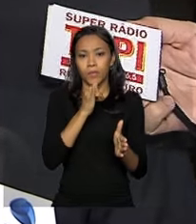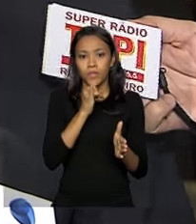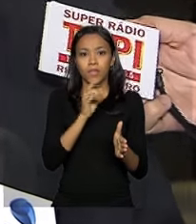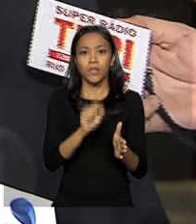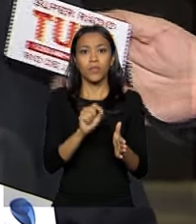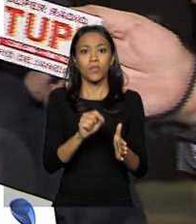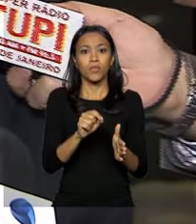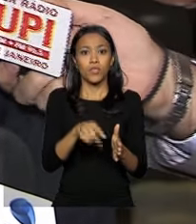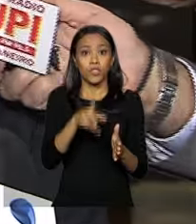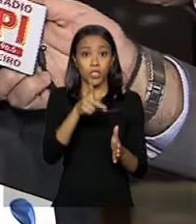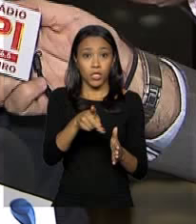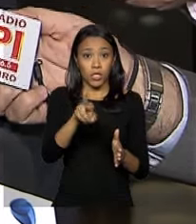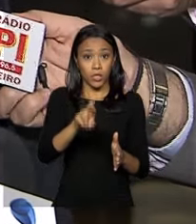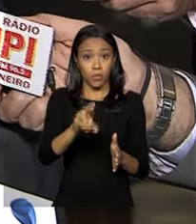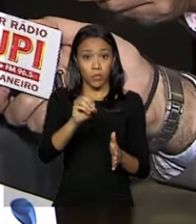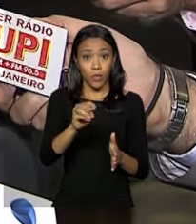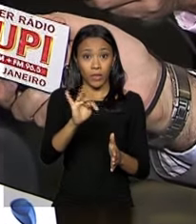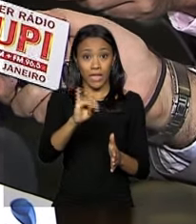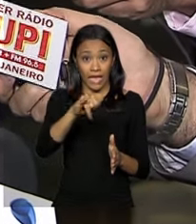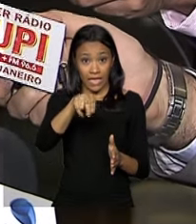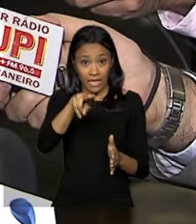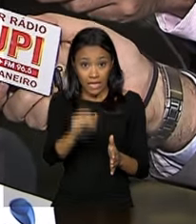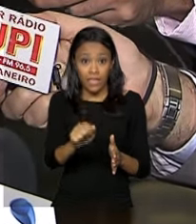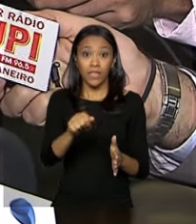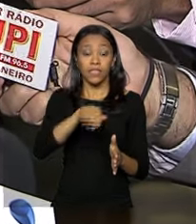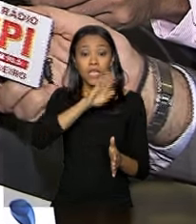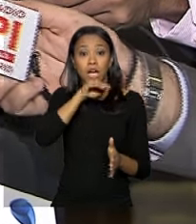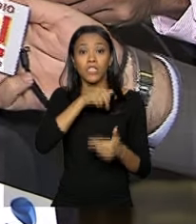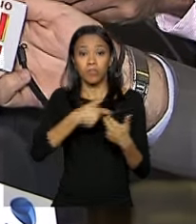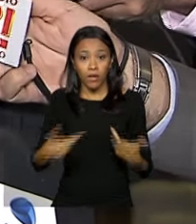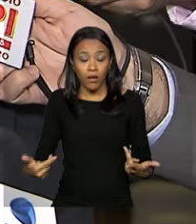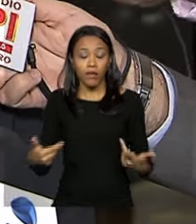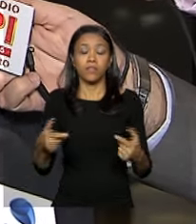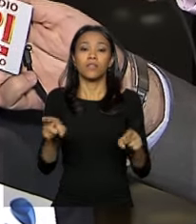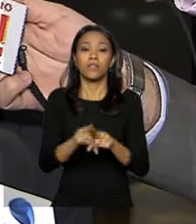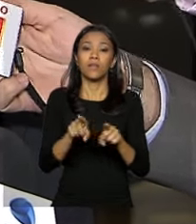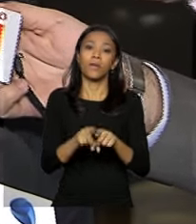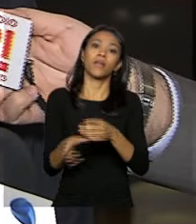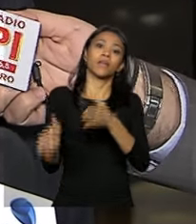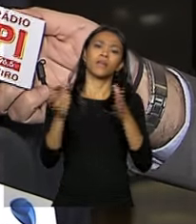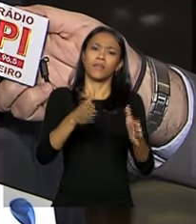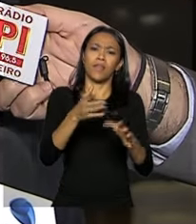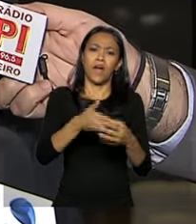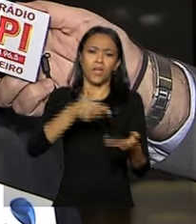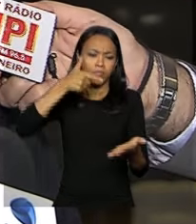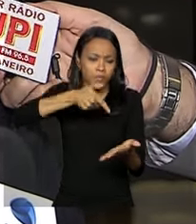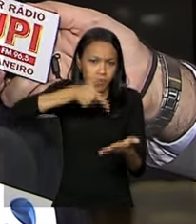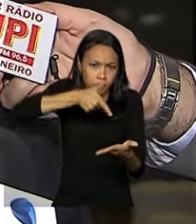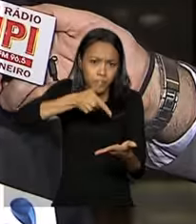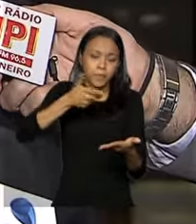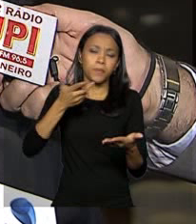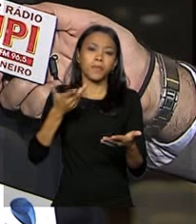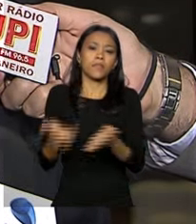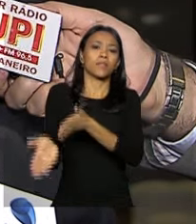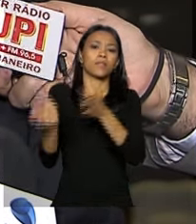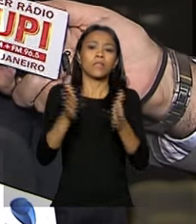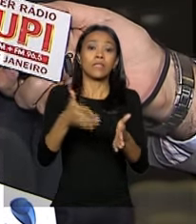de proteínas animais e, portanto, no setor siderúrgico, do setor